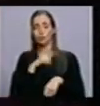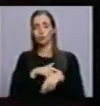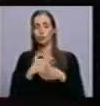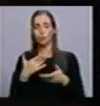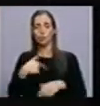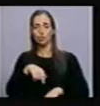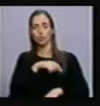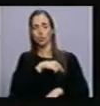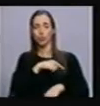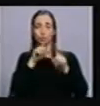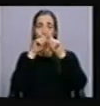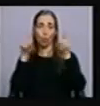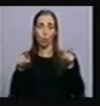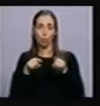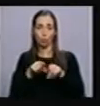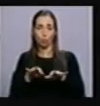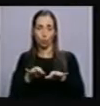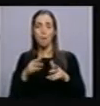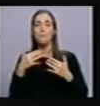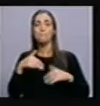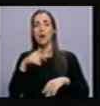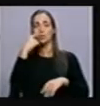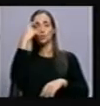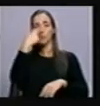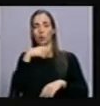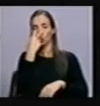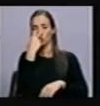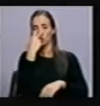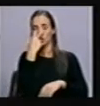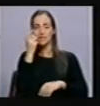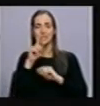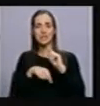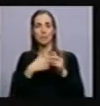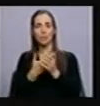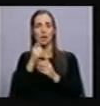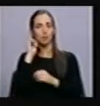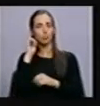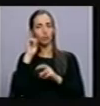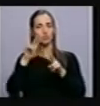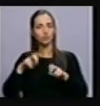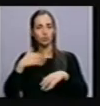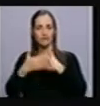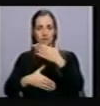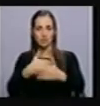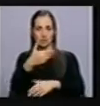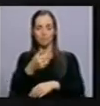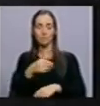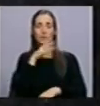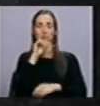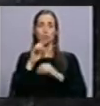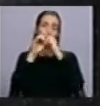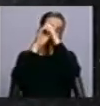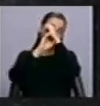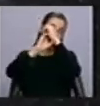fazemos com o computador, mas a curiosidade humana é sempre necessária também para a investigação. O que é que eu quero dizer com isto? Há um telescópio espacial